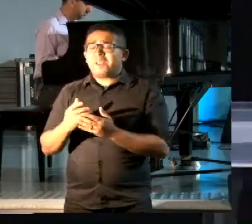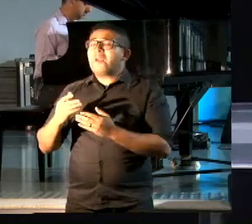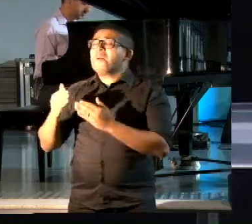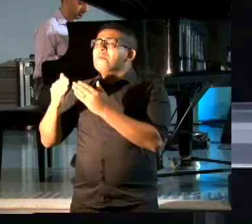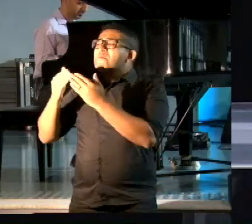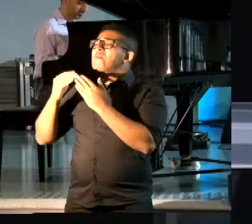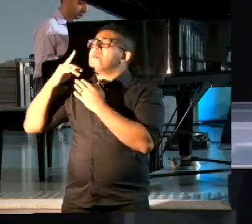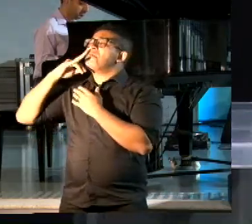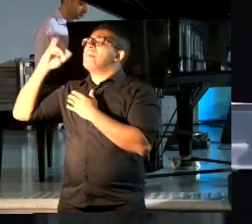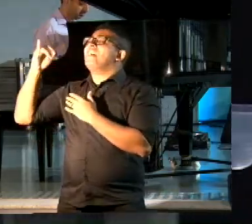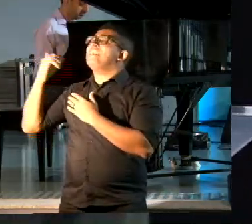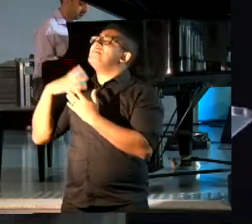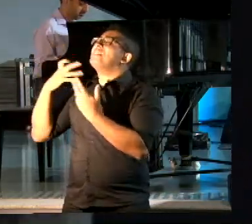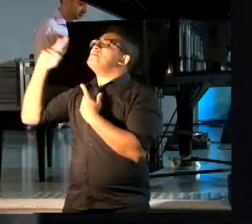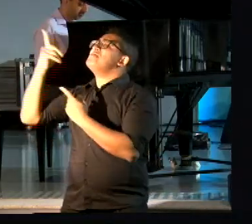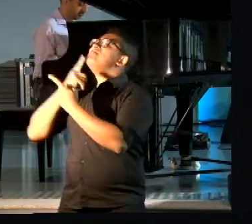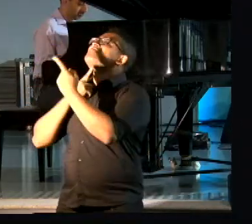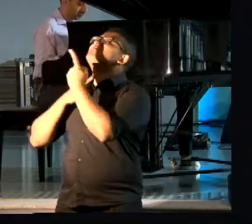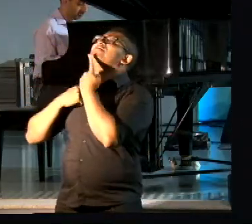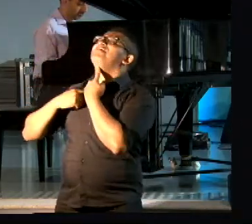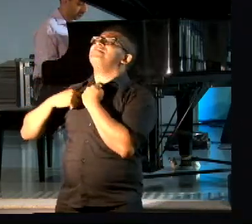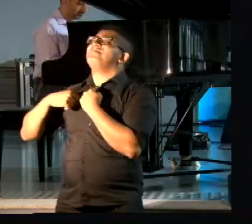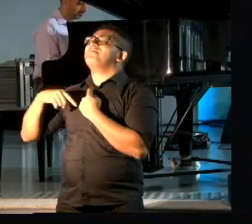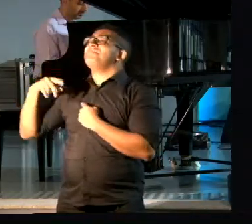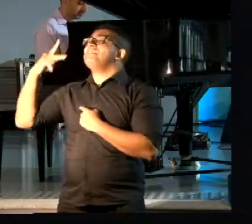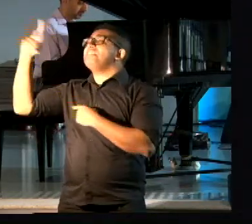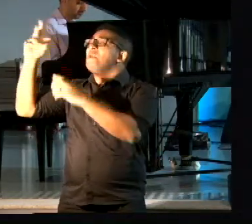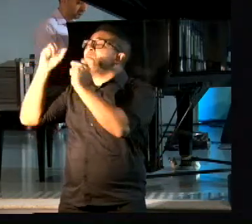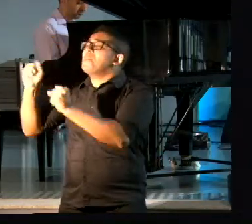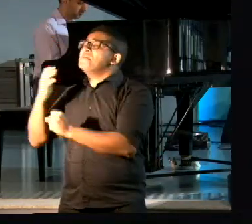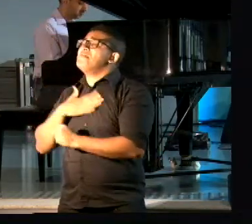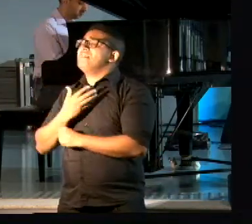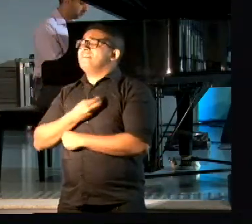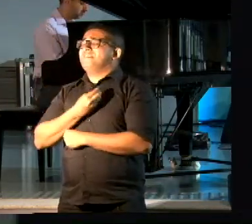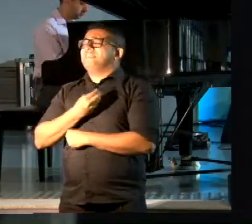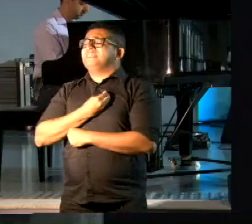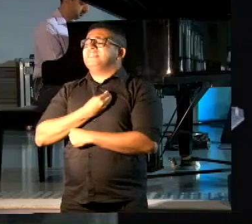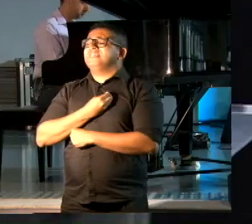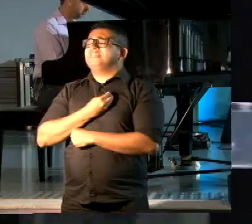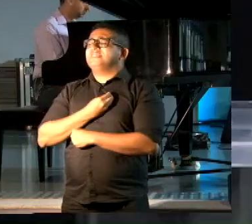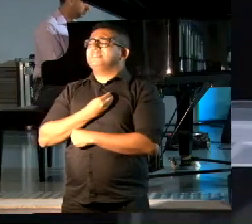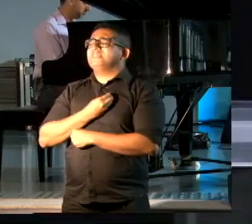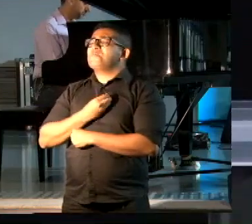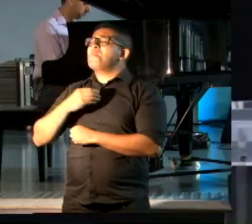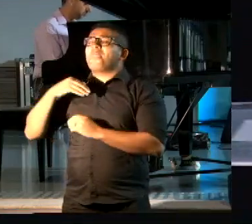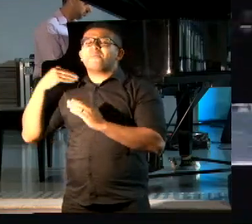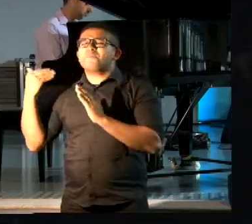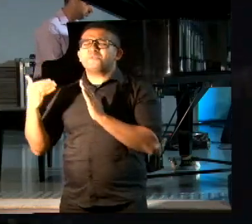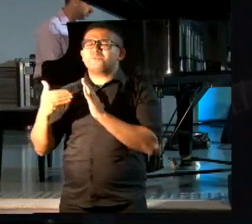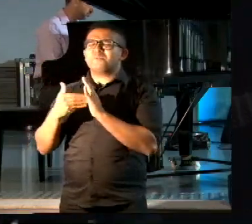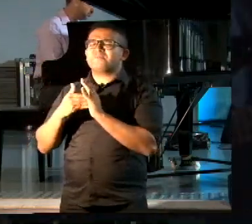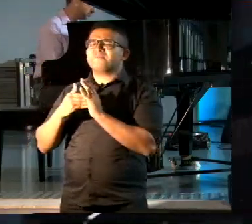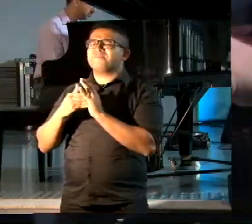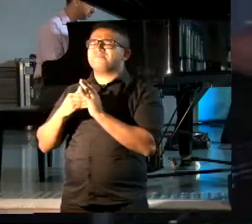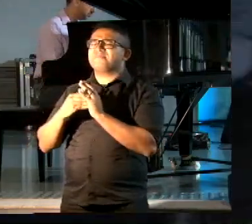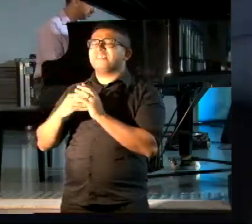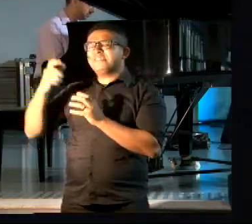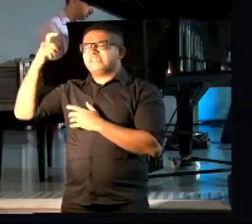Senhor, obedecer a tua vontade se não for o teu poder na minha vida. E sobretudo,